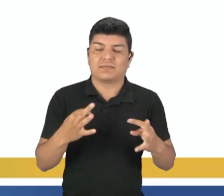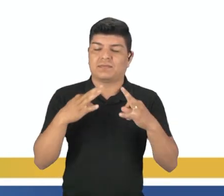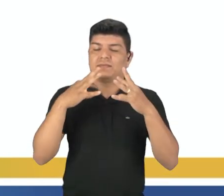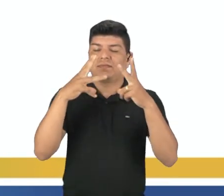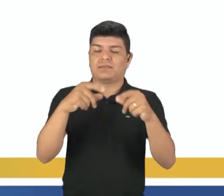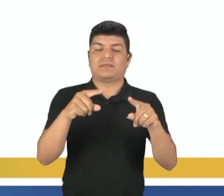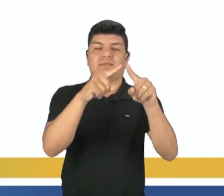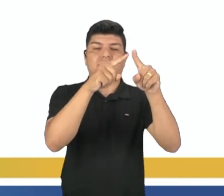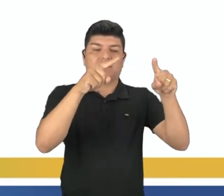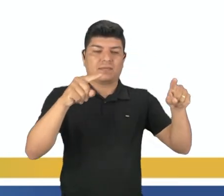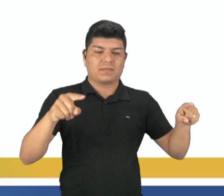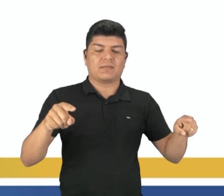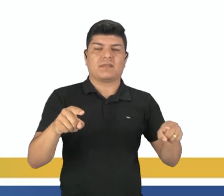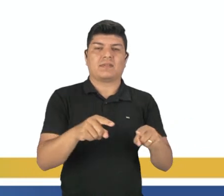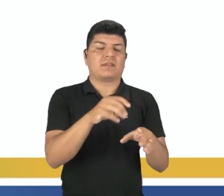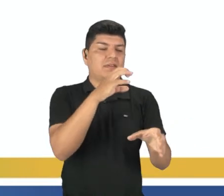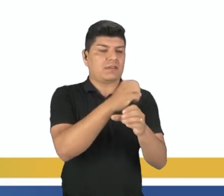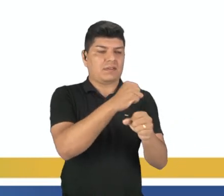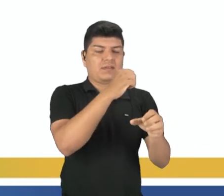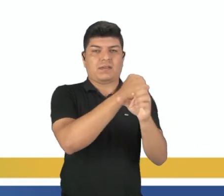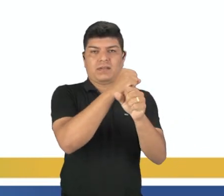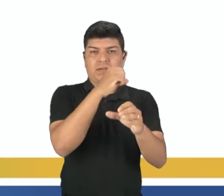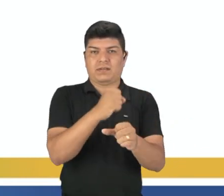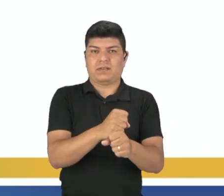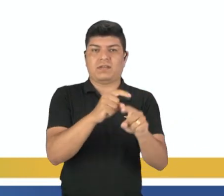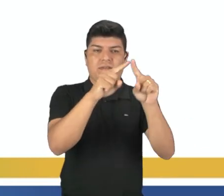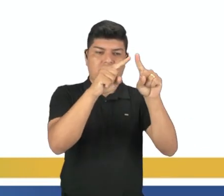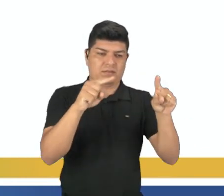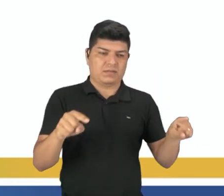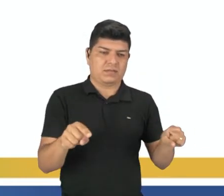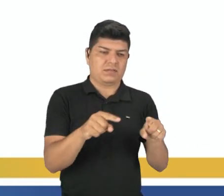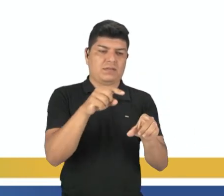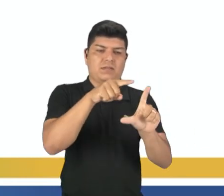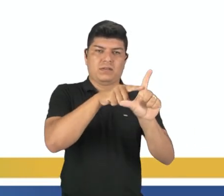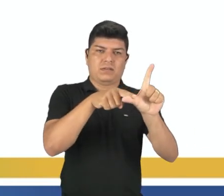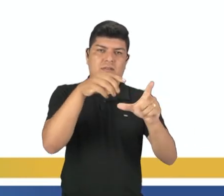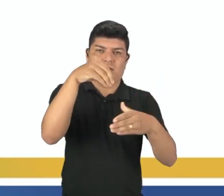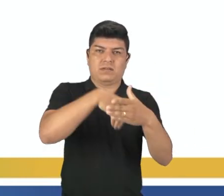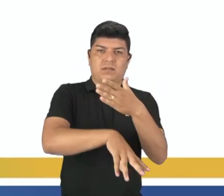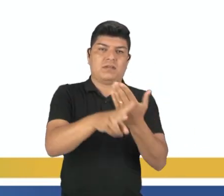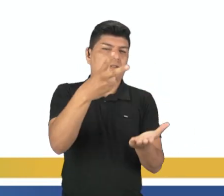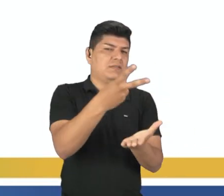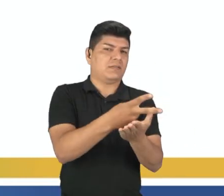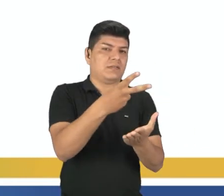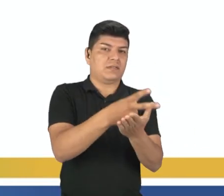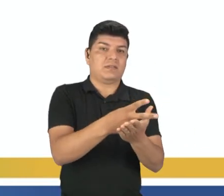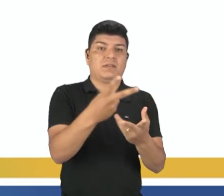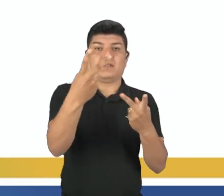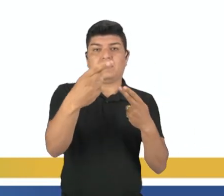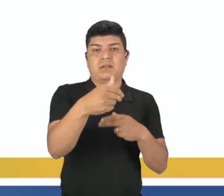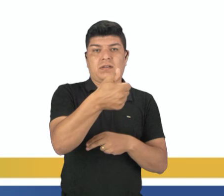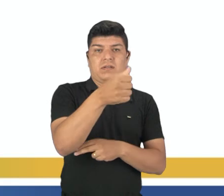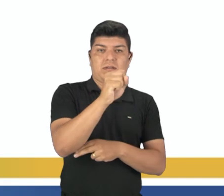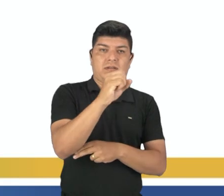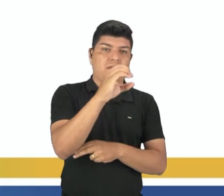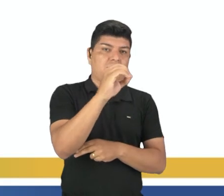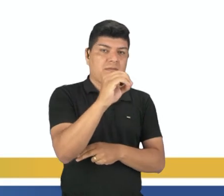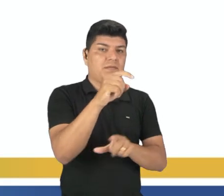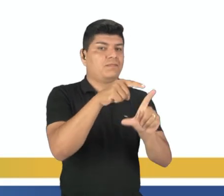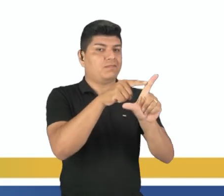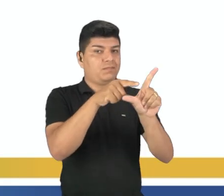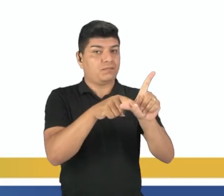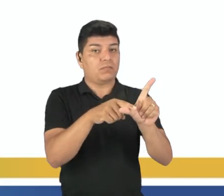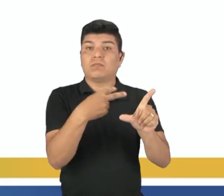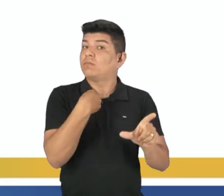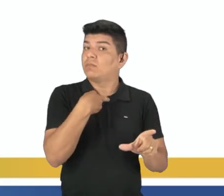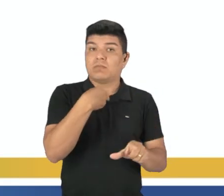todo triângulo a soma das medidas dos seus ângulos internos é sempre igual a 180 graus, então você